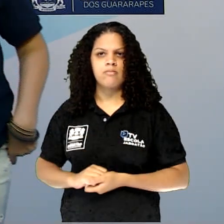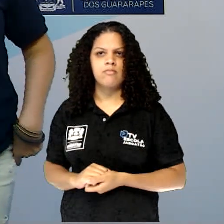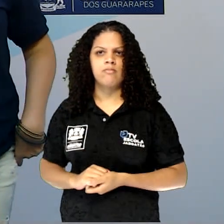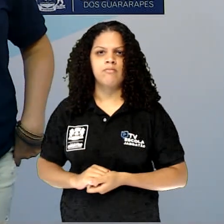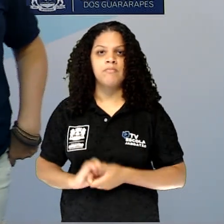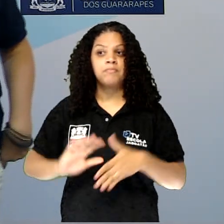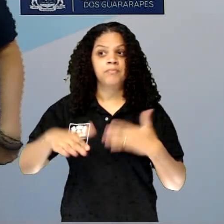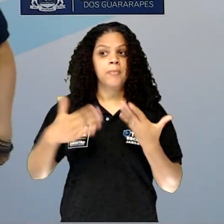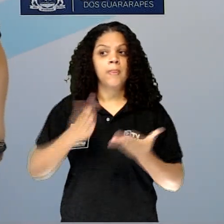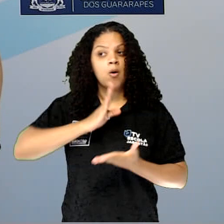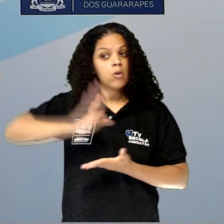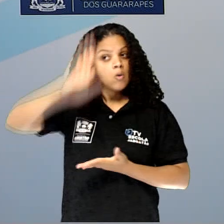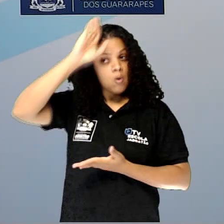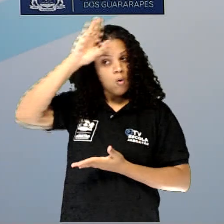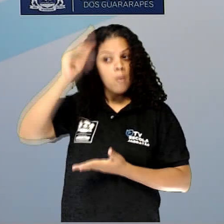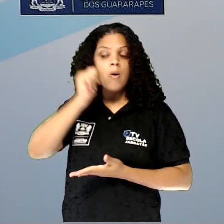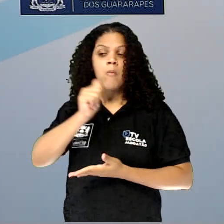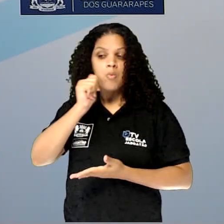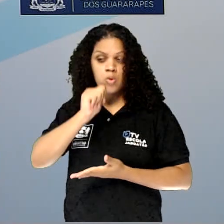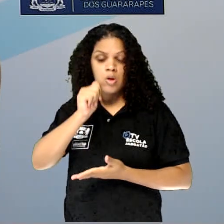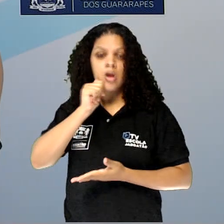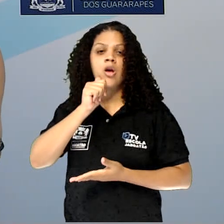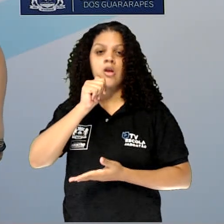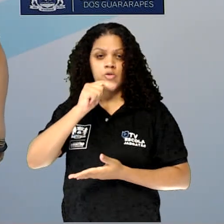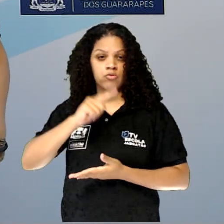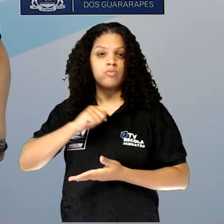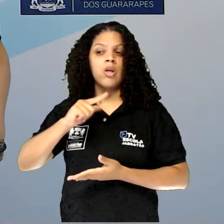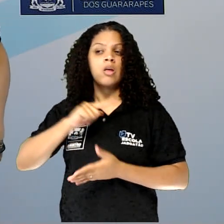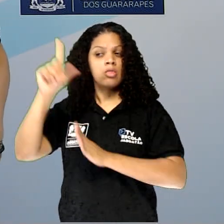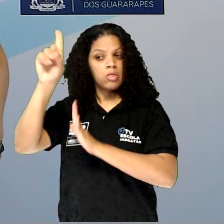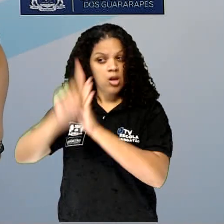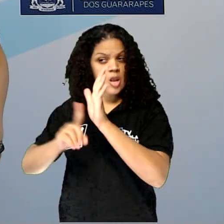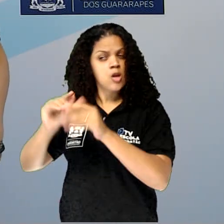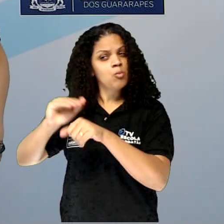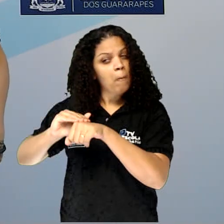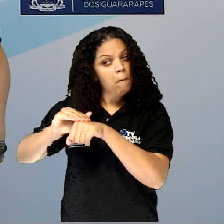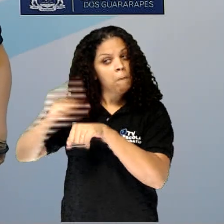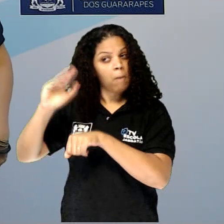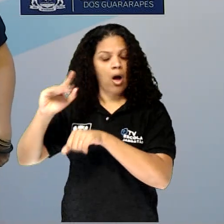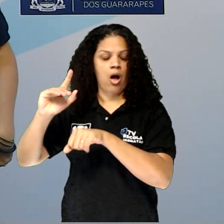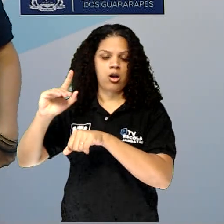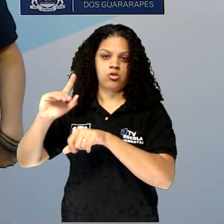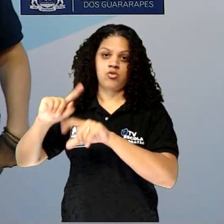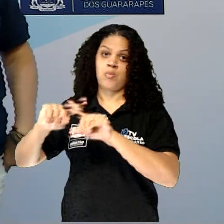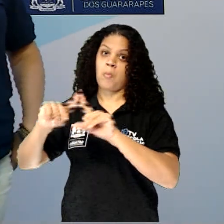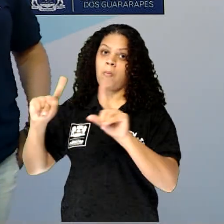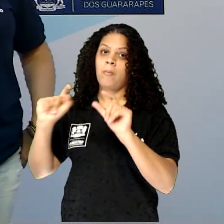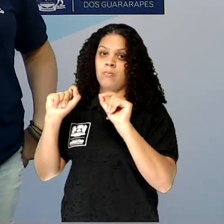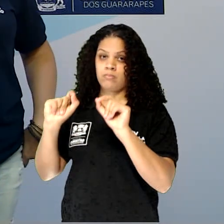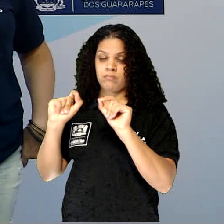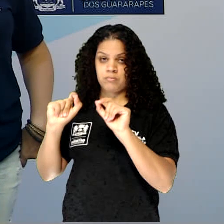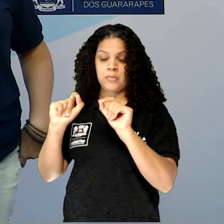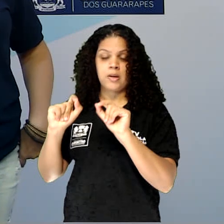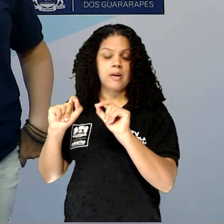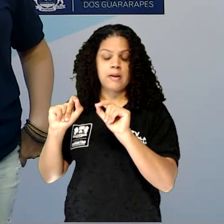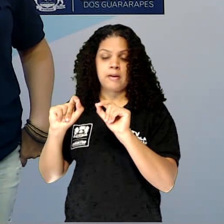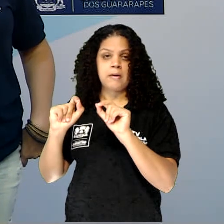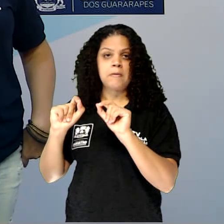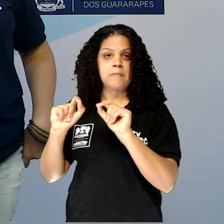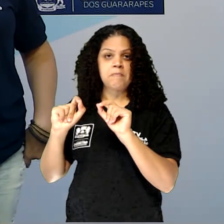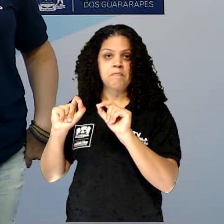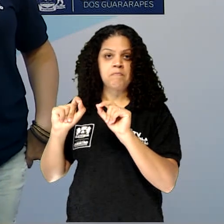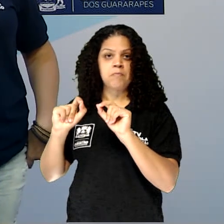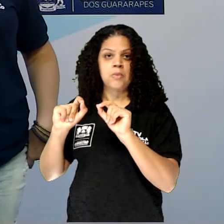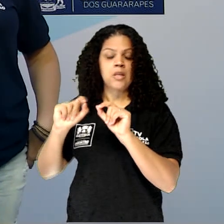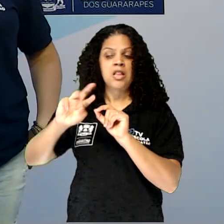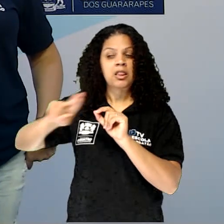assim, em Roma, elas vão ter um pouco mais de direito, mas isso não significa, que elas vão ter